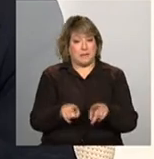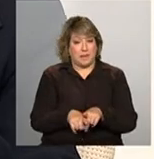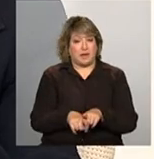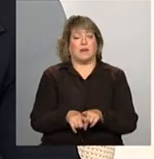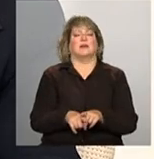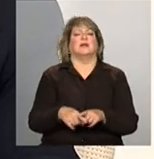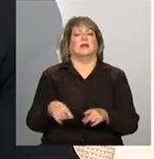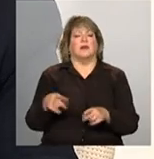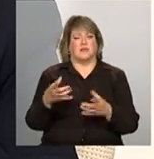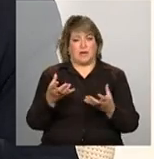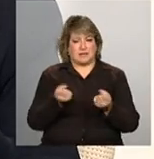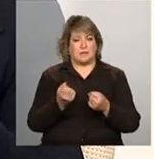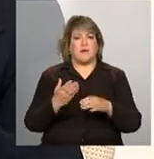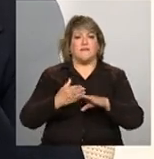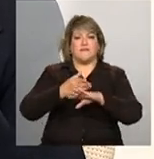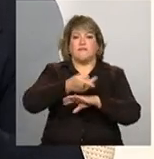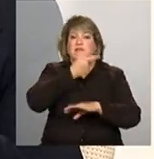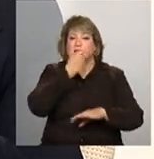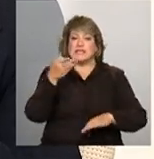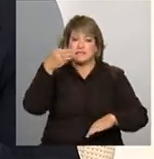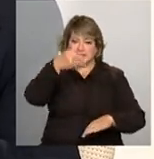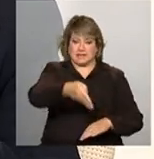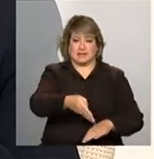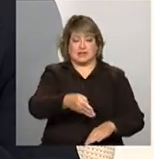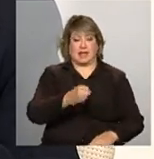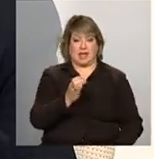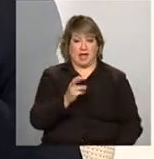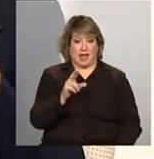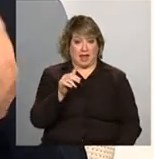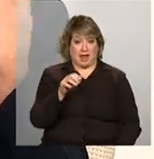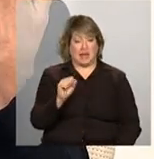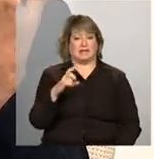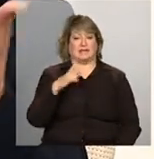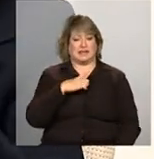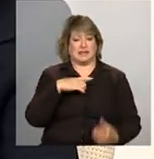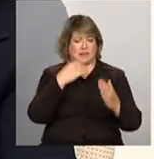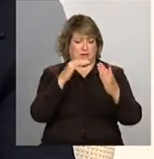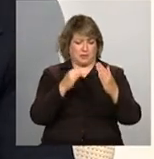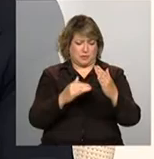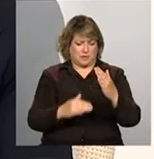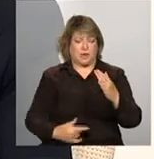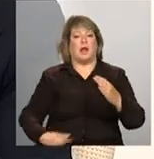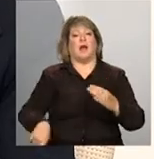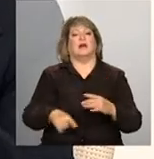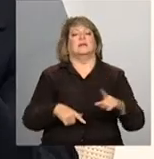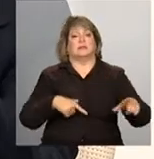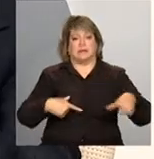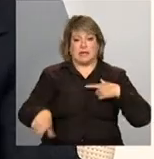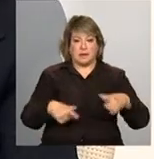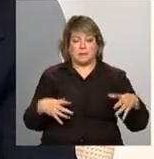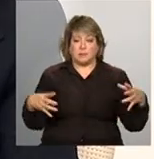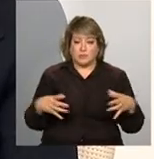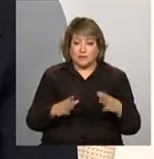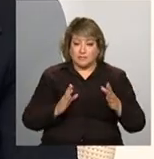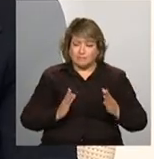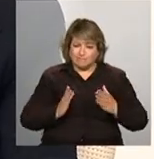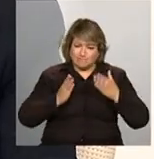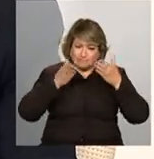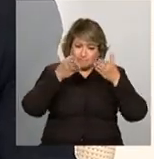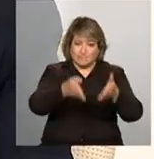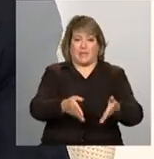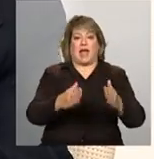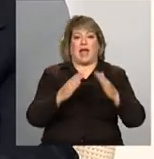visitados, porque na medida em que o CRAS tem a relação, ela se mobiliza, né, para visitar